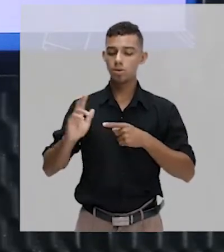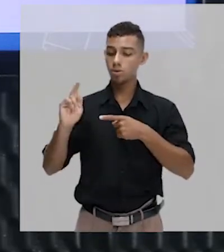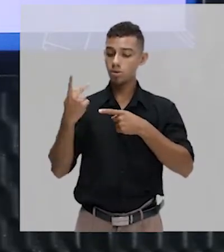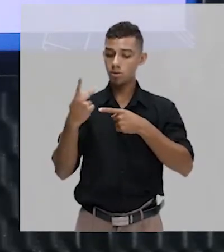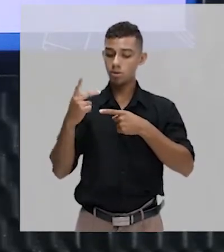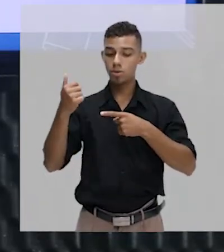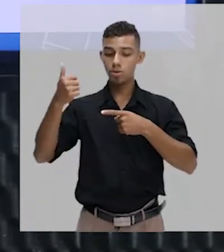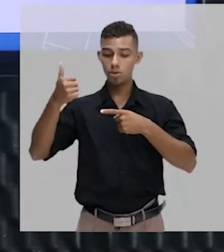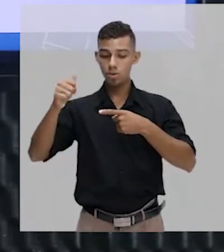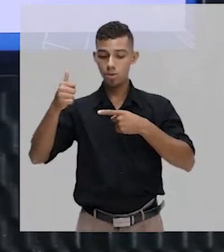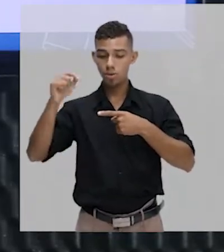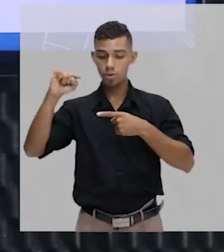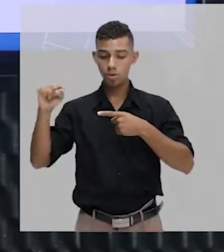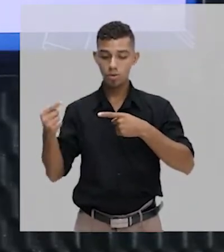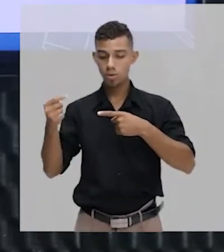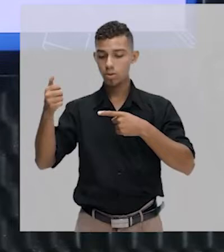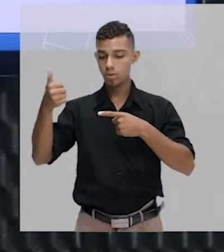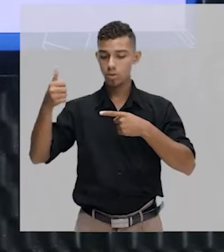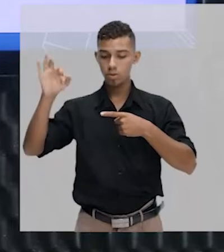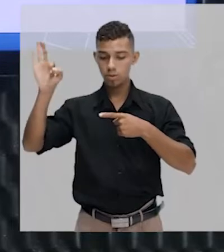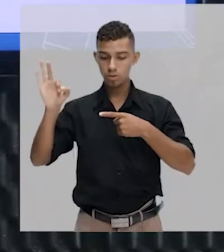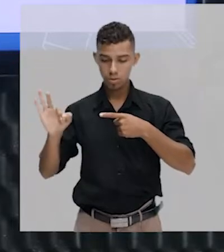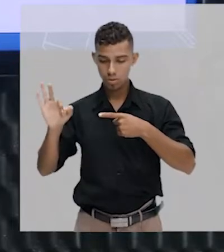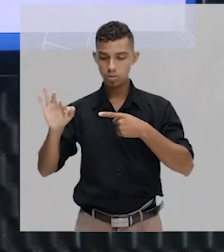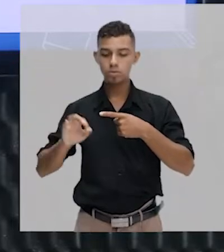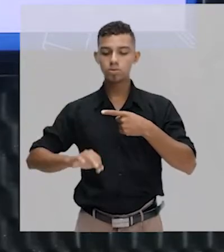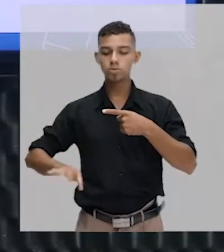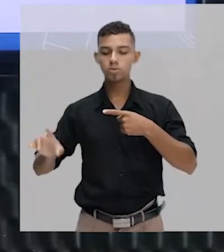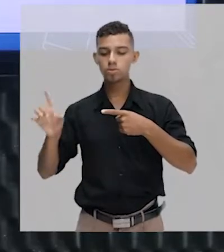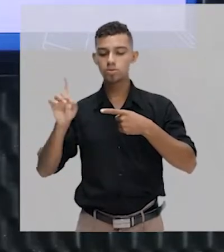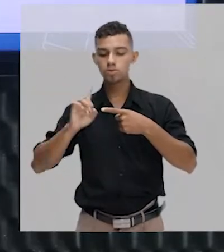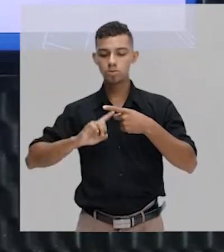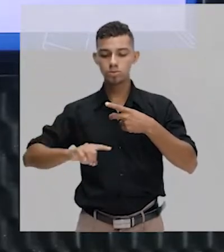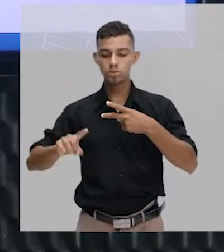11,1% de massa para o hidrogênio e